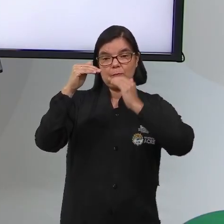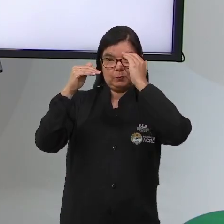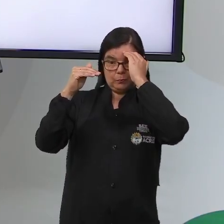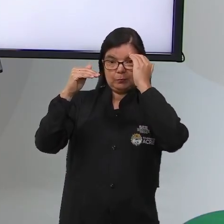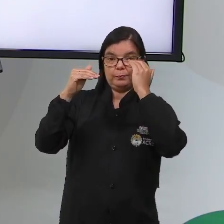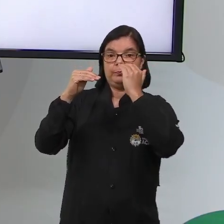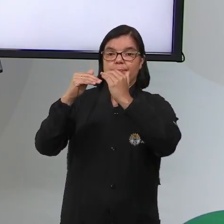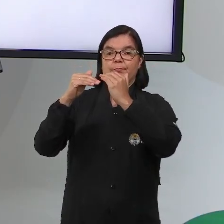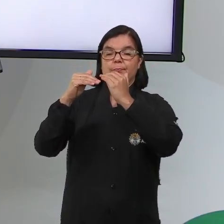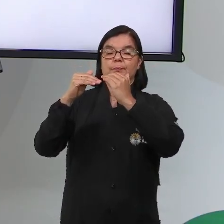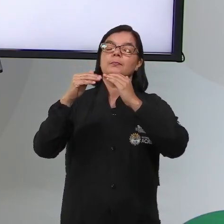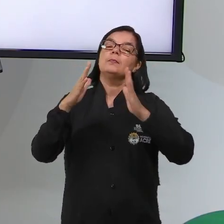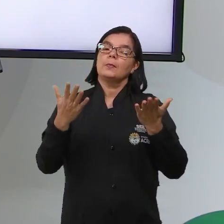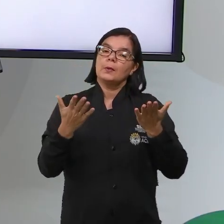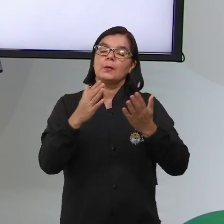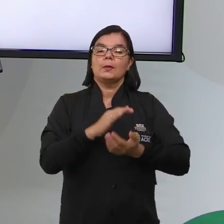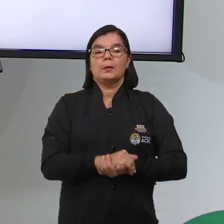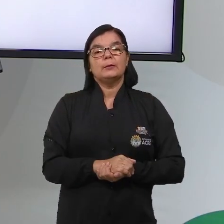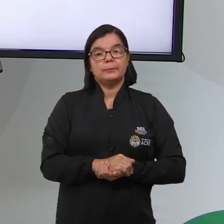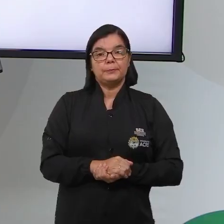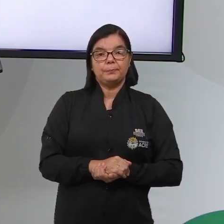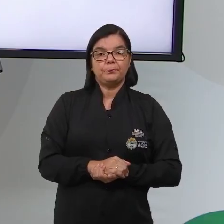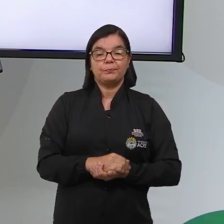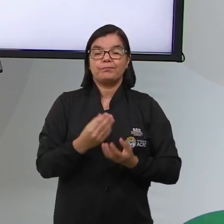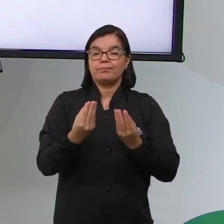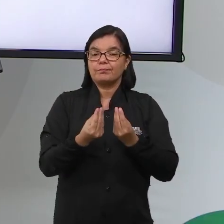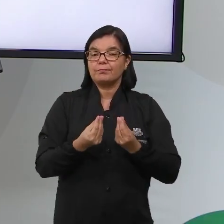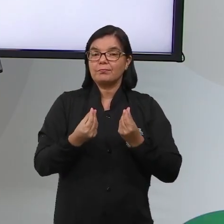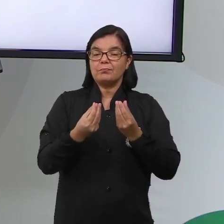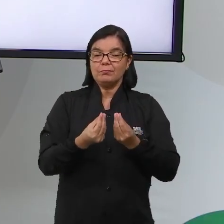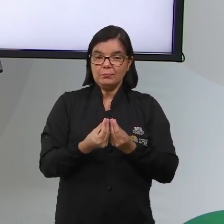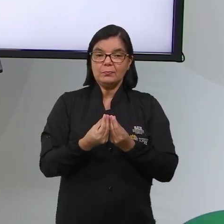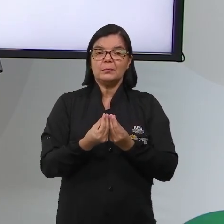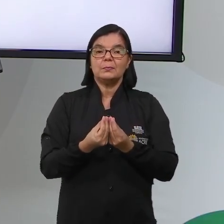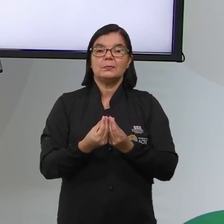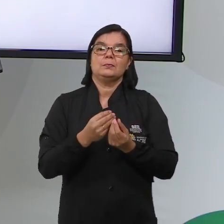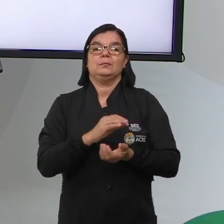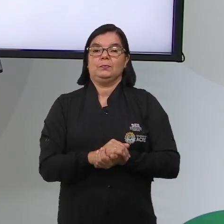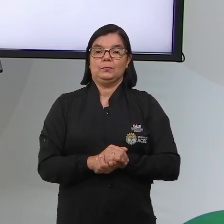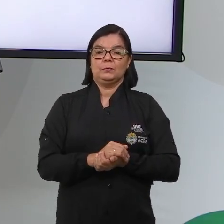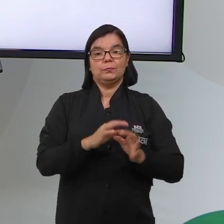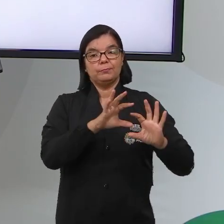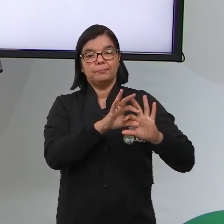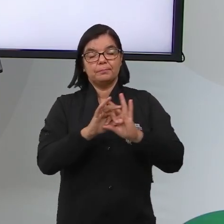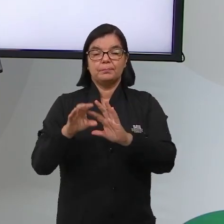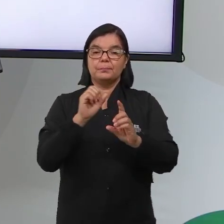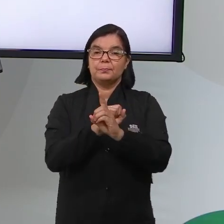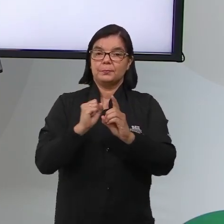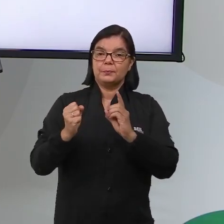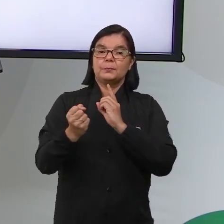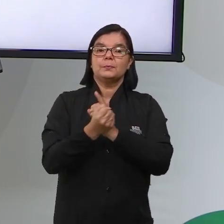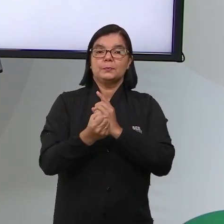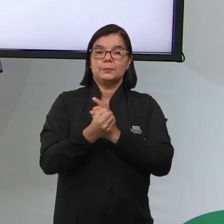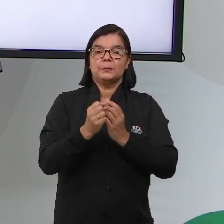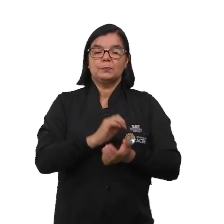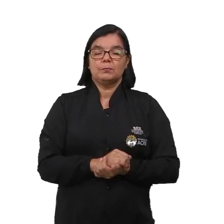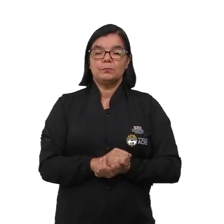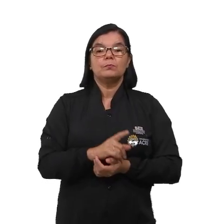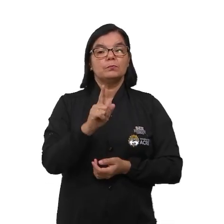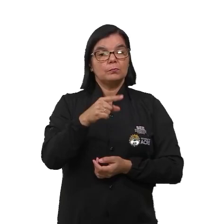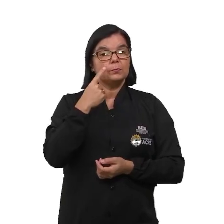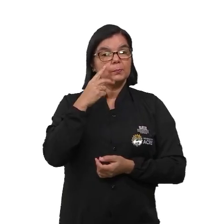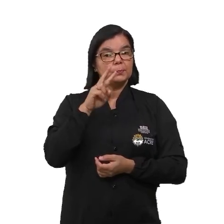subordinados. Então, isso acaba sendo a essência, digamos assim, do contexto social. Agora, vocês